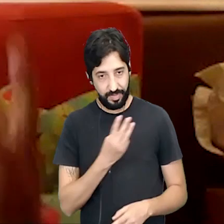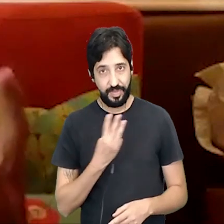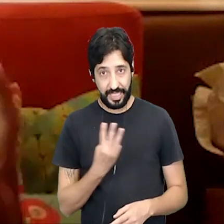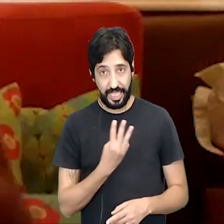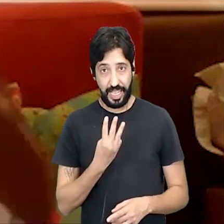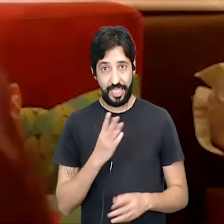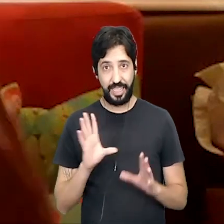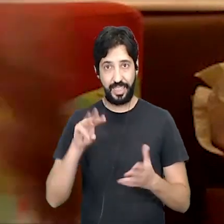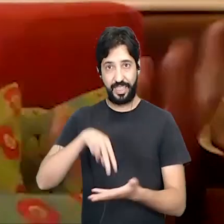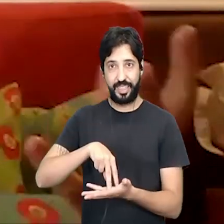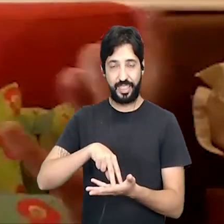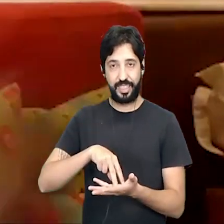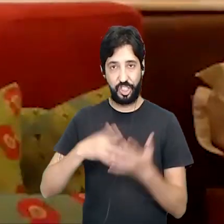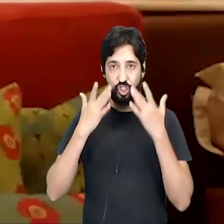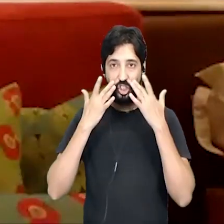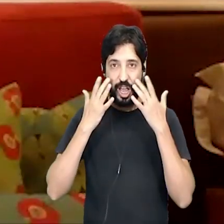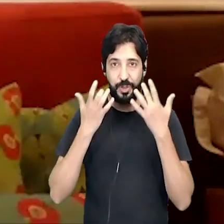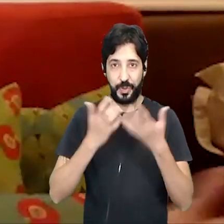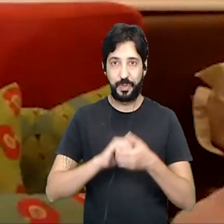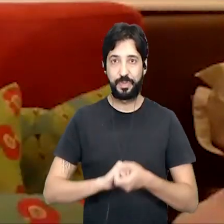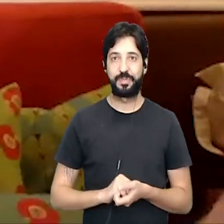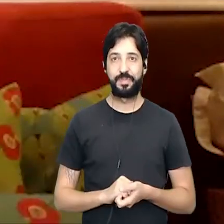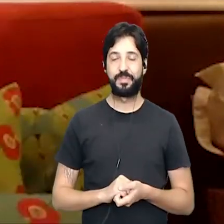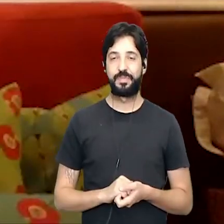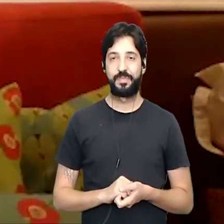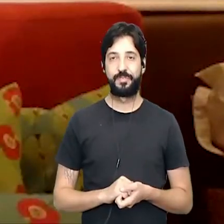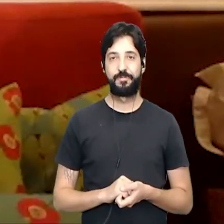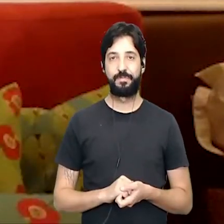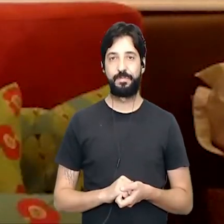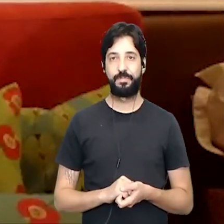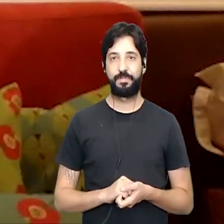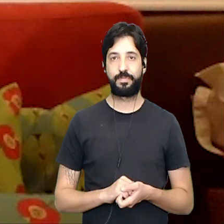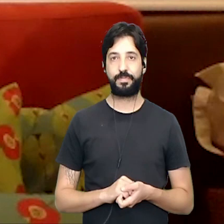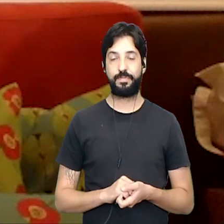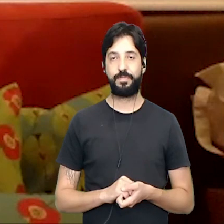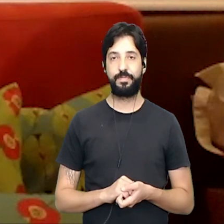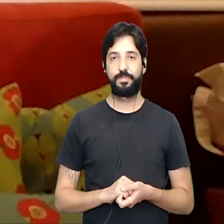naquele encontro de vocês com o público dentro de um teatro.